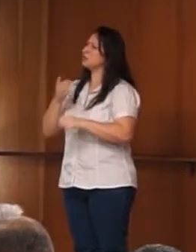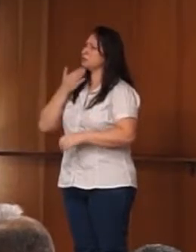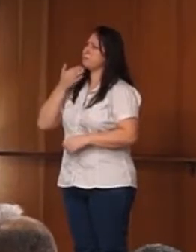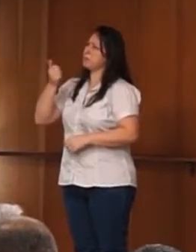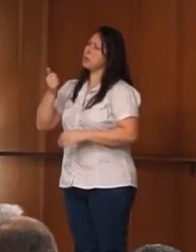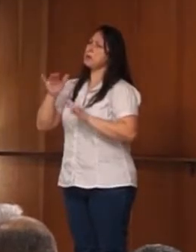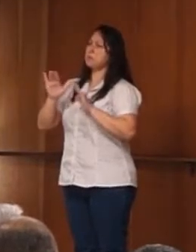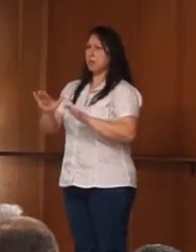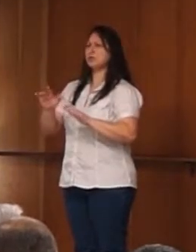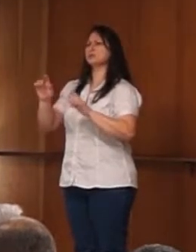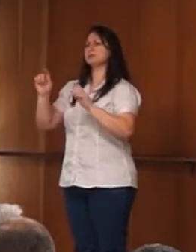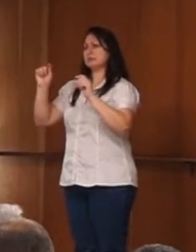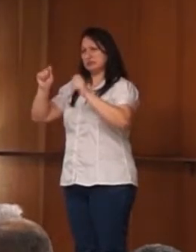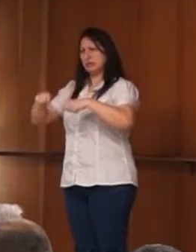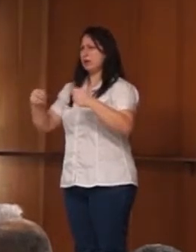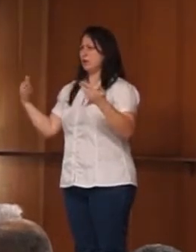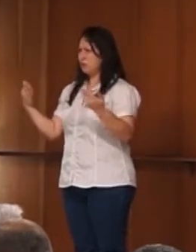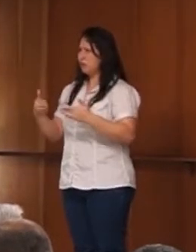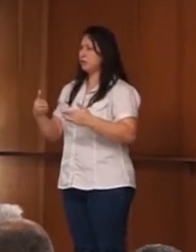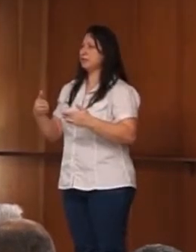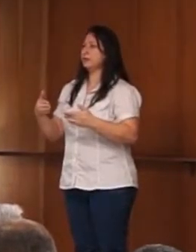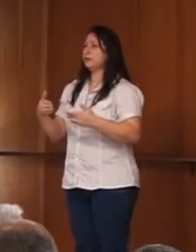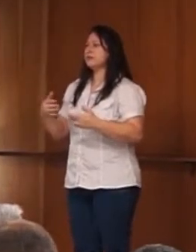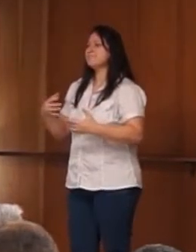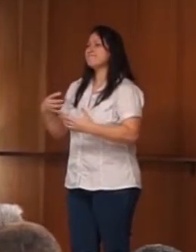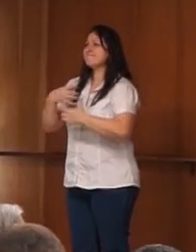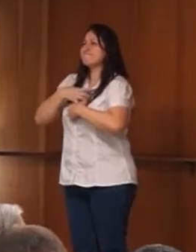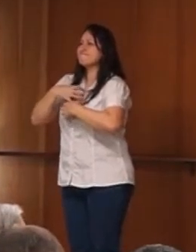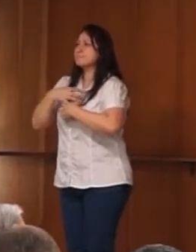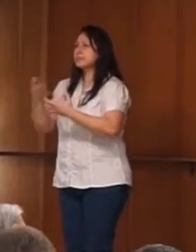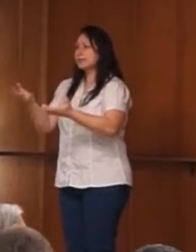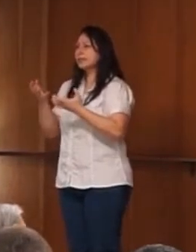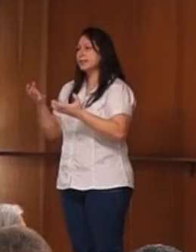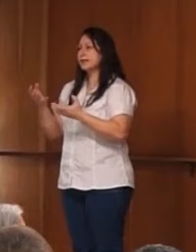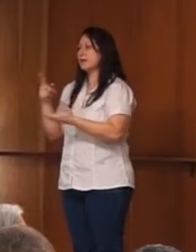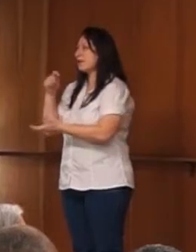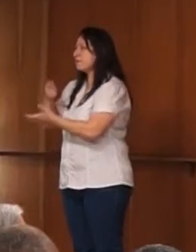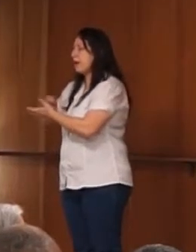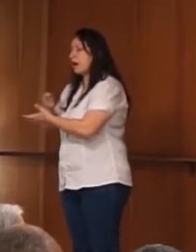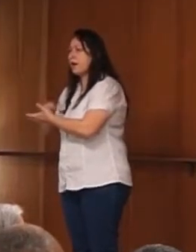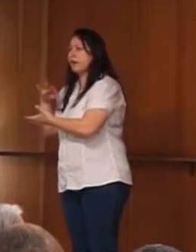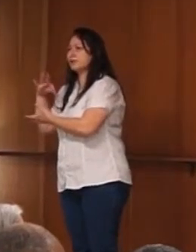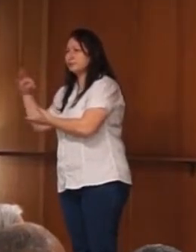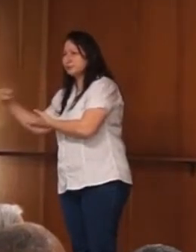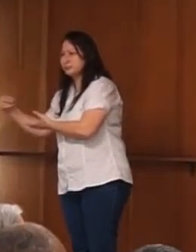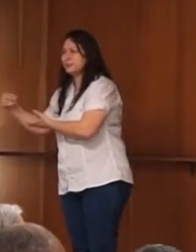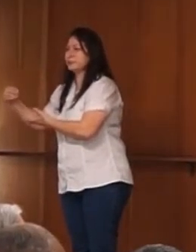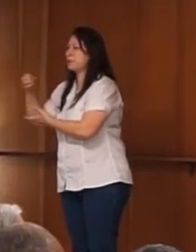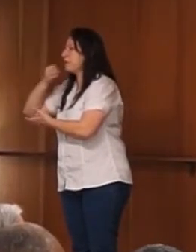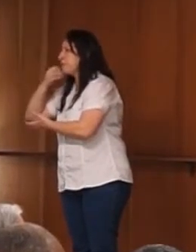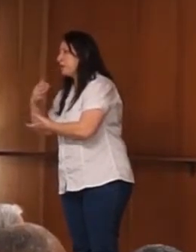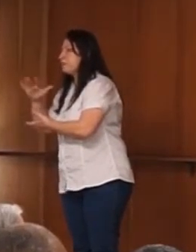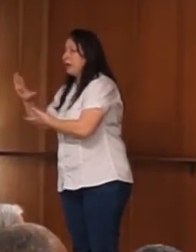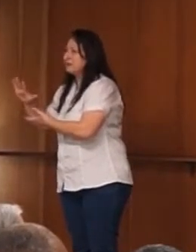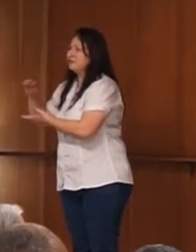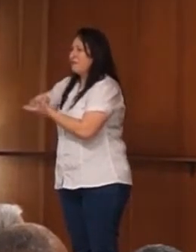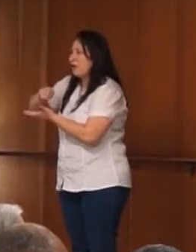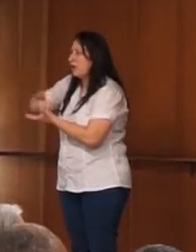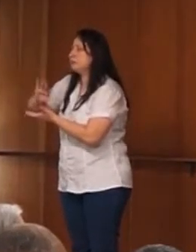melhor. Nós gostaríamos de estar com as nossas contas mais em dia, né? Mas nem por isso nós